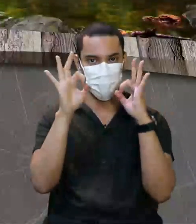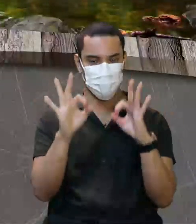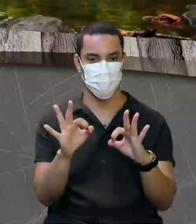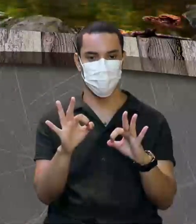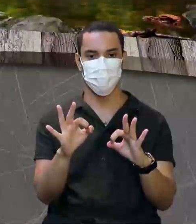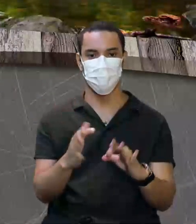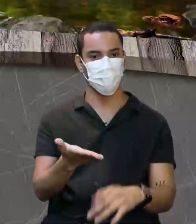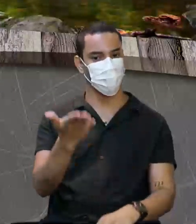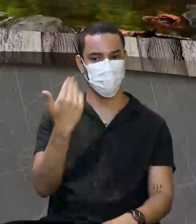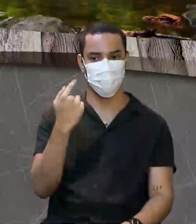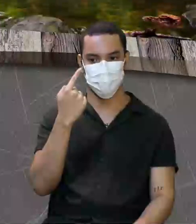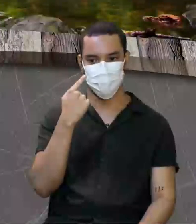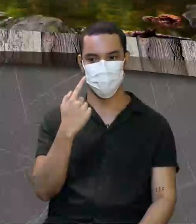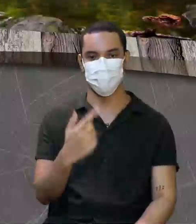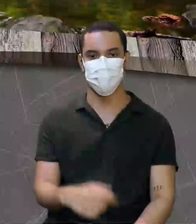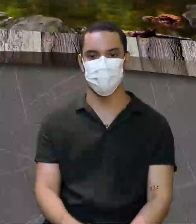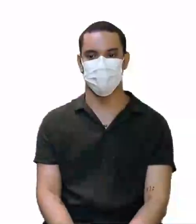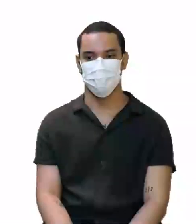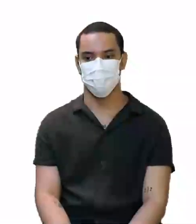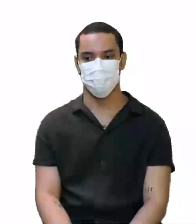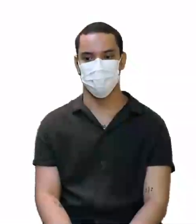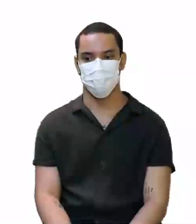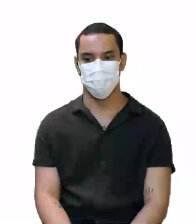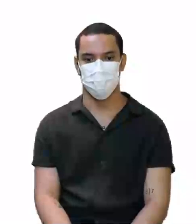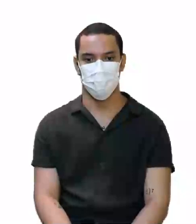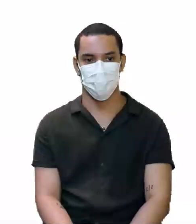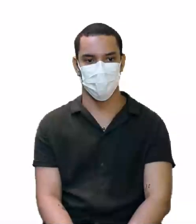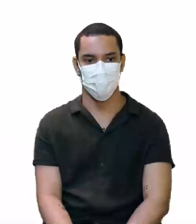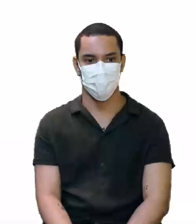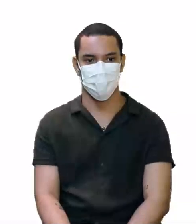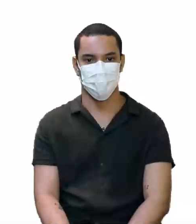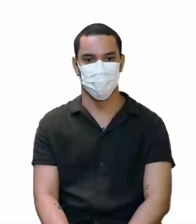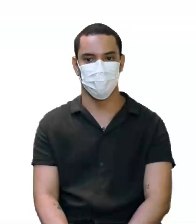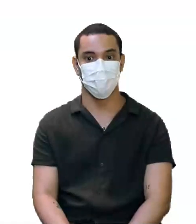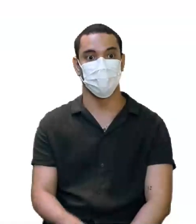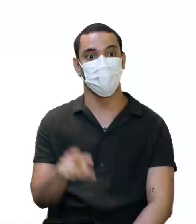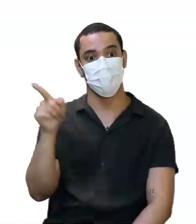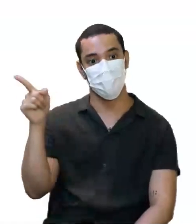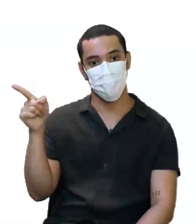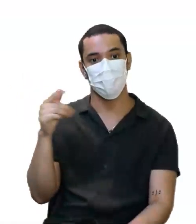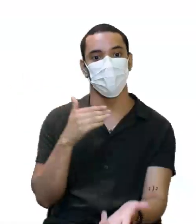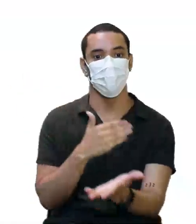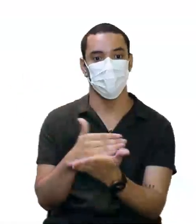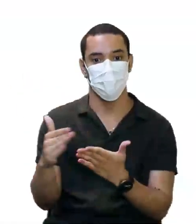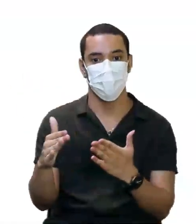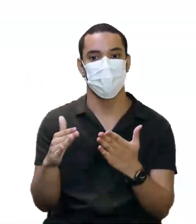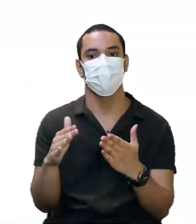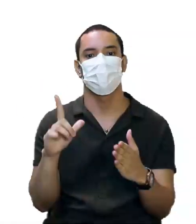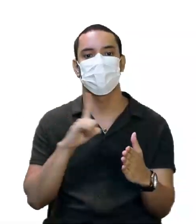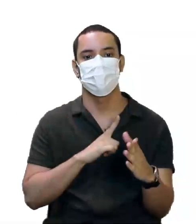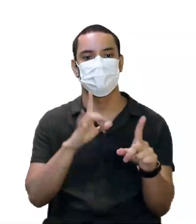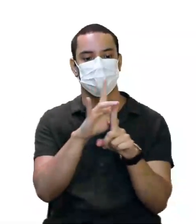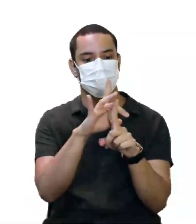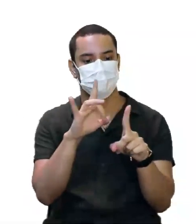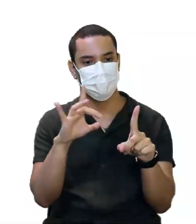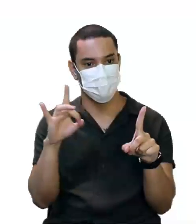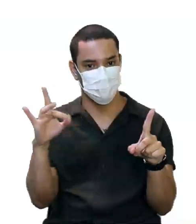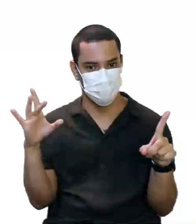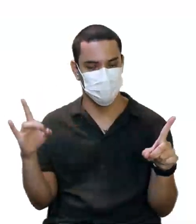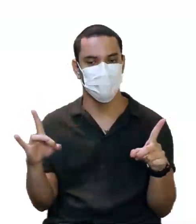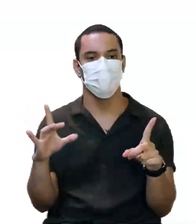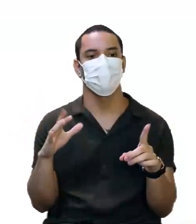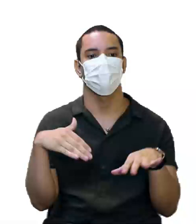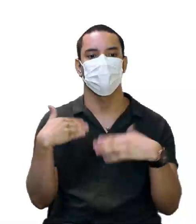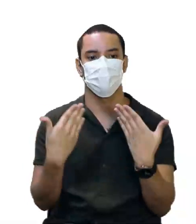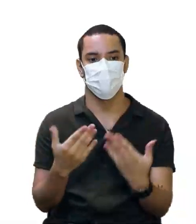foi? Então, vamos olhar? Olha lá. Segue aí. A partir do distanciamento dos seus ancestrais,